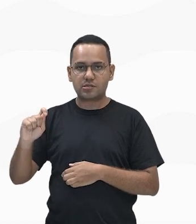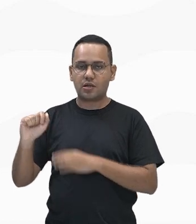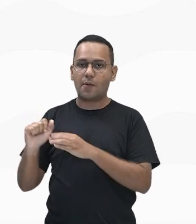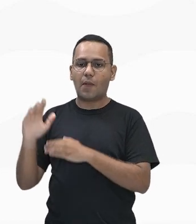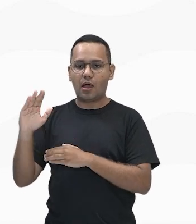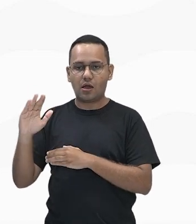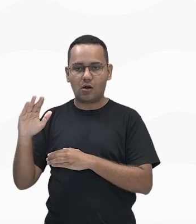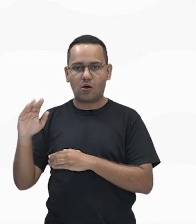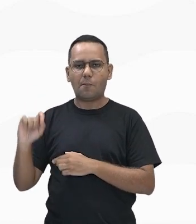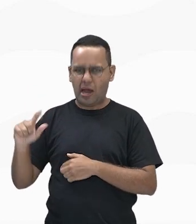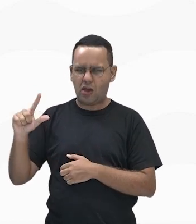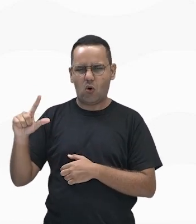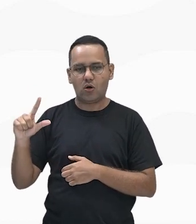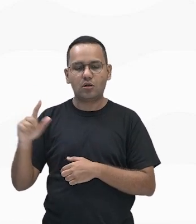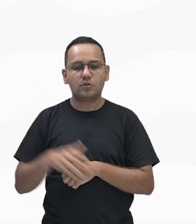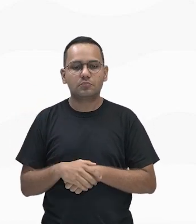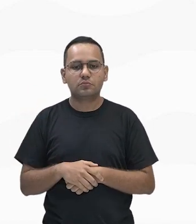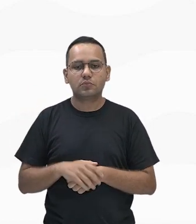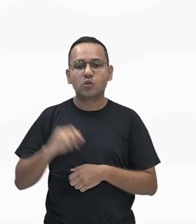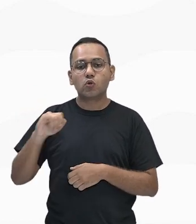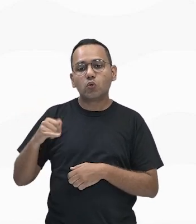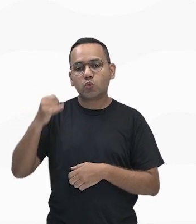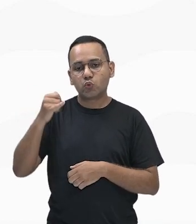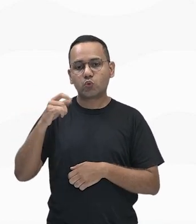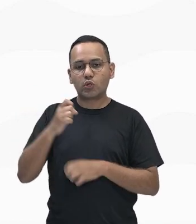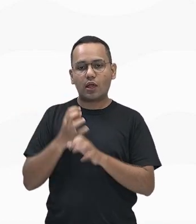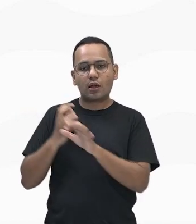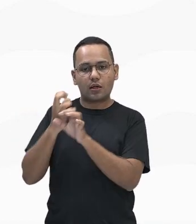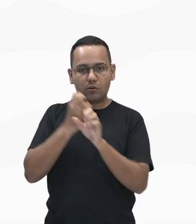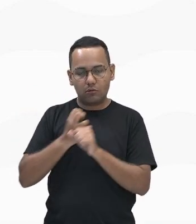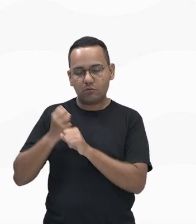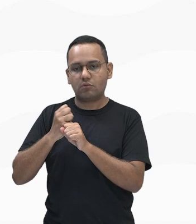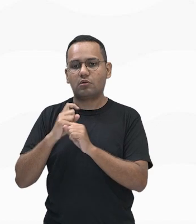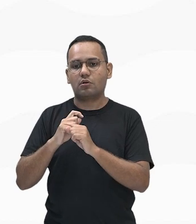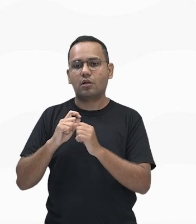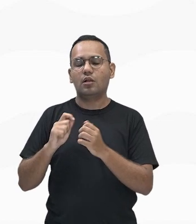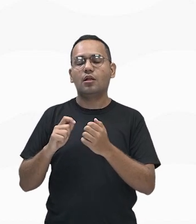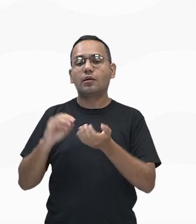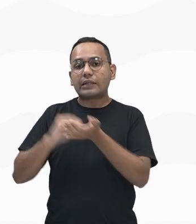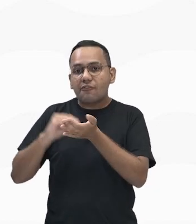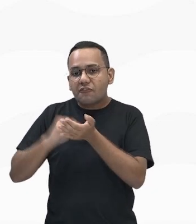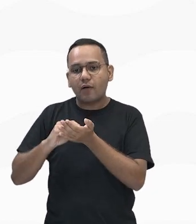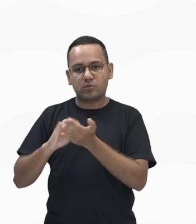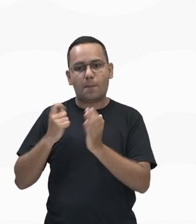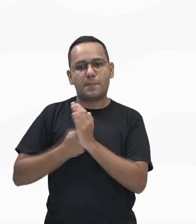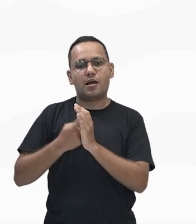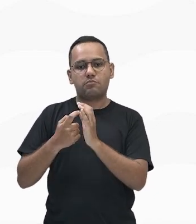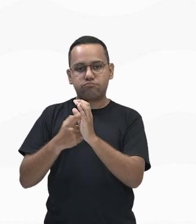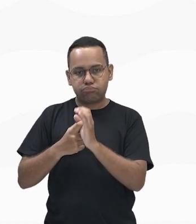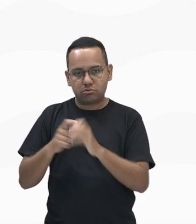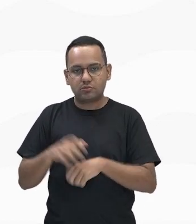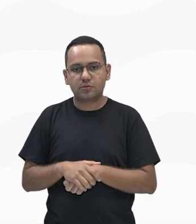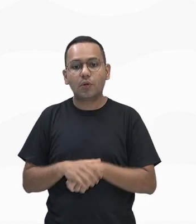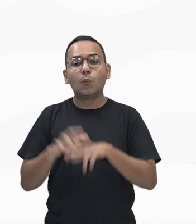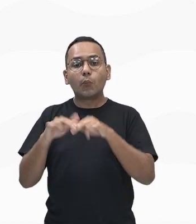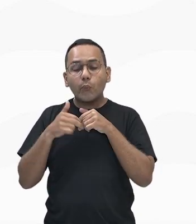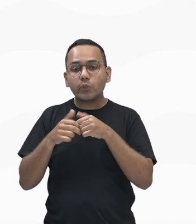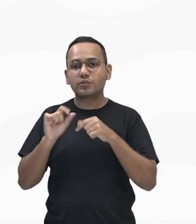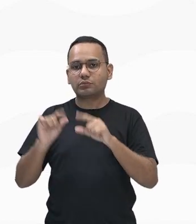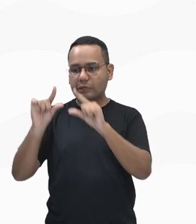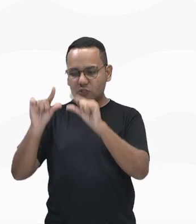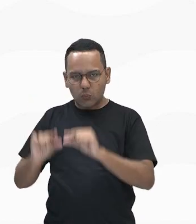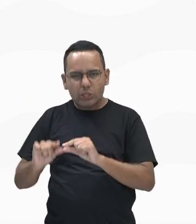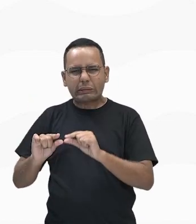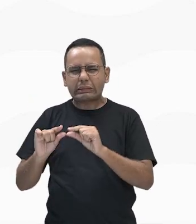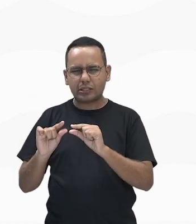juros é calculada sobre o saldo devedor total. Conforme o saldo devedor é reduzido, a parcela diminui.